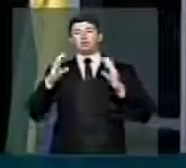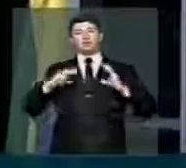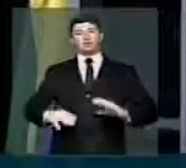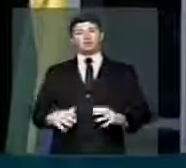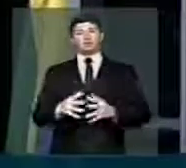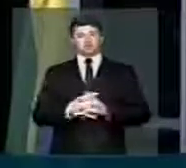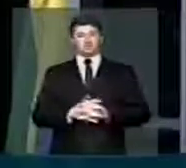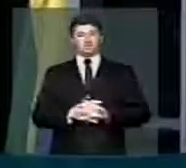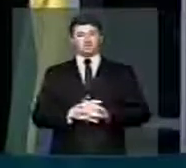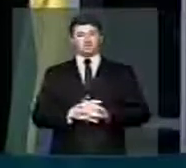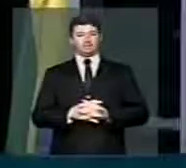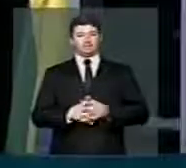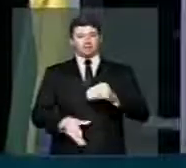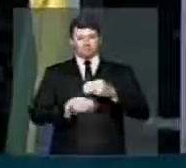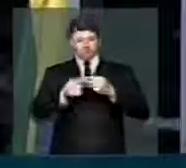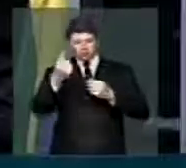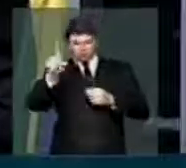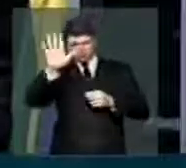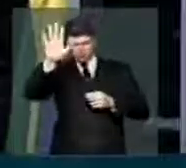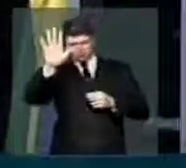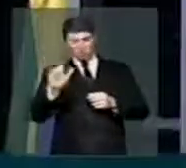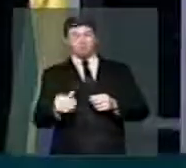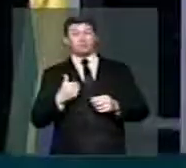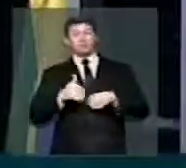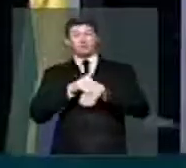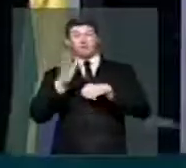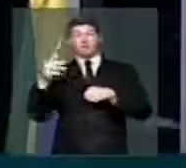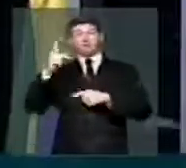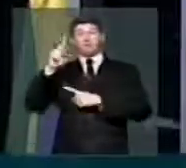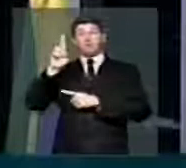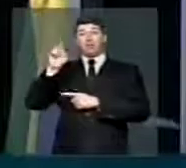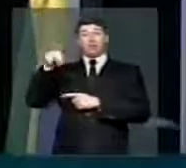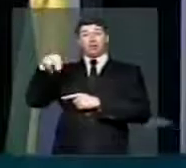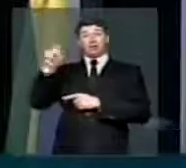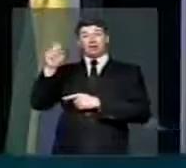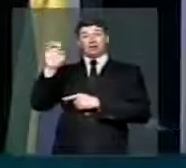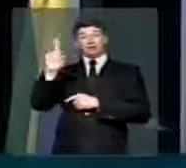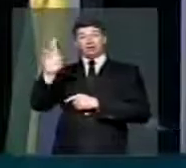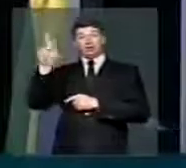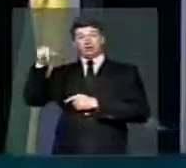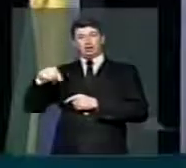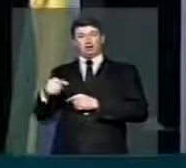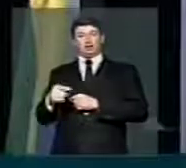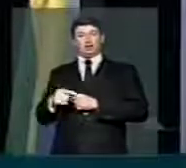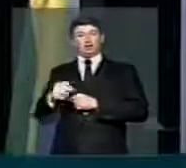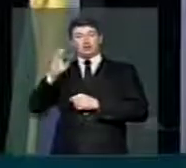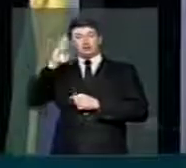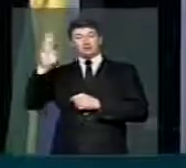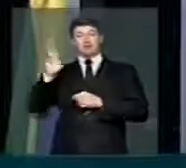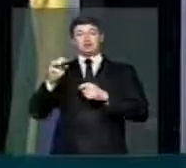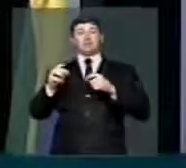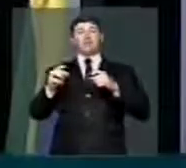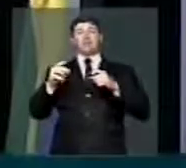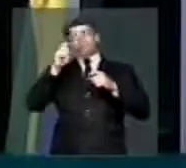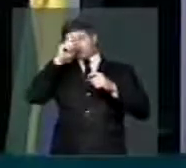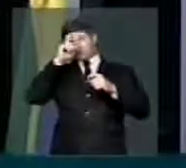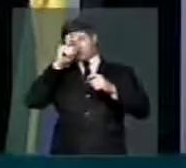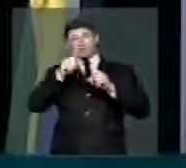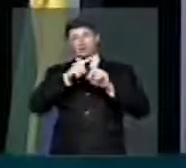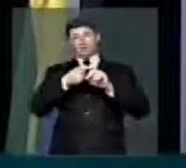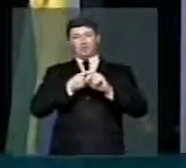simples. Deputado Eleuso, ainda o último parte. Pois não, deputado. Eu acabei de falar agora com a Promater, que é a principal maternidade de Vitória, capital do Espírito Santo.